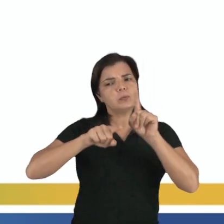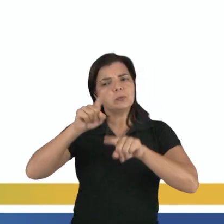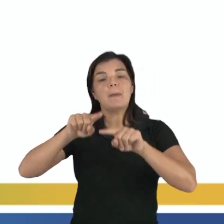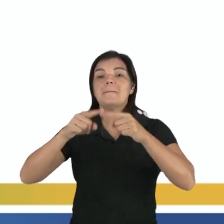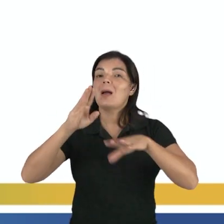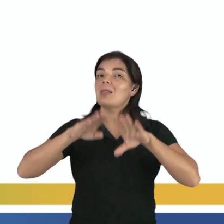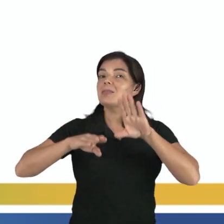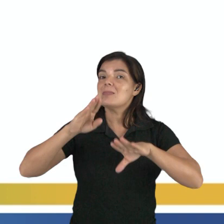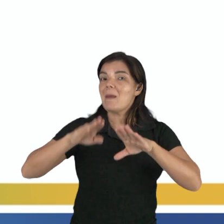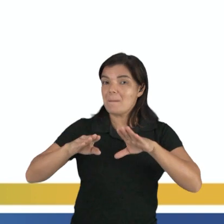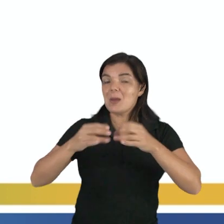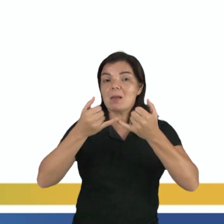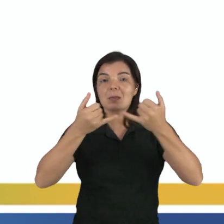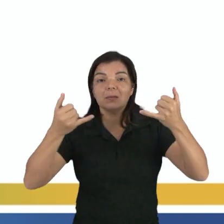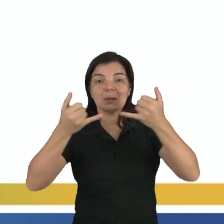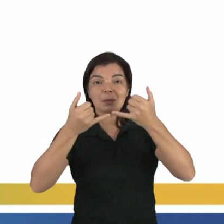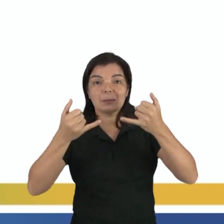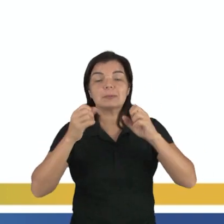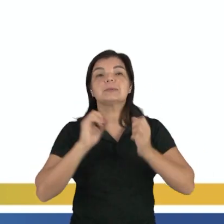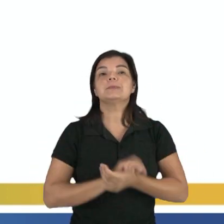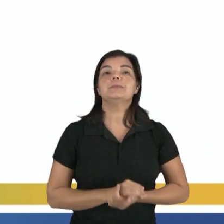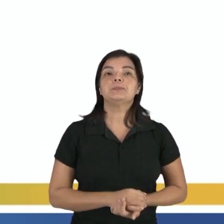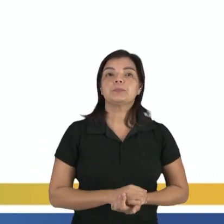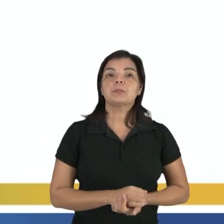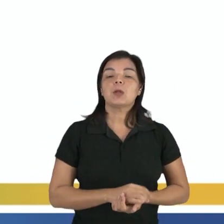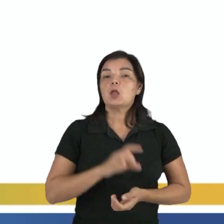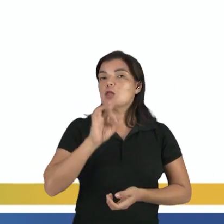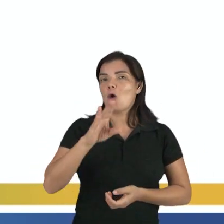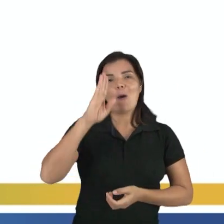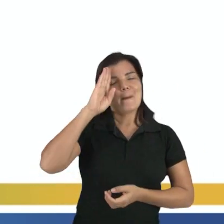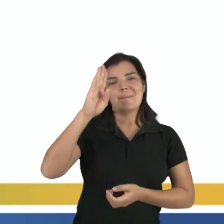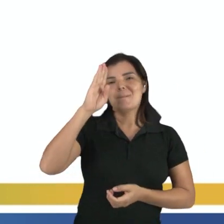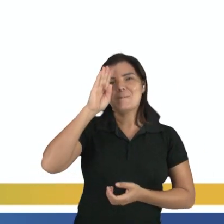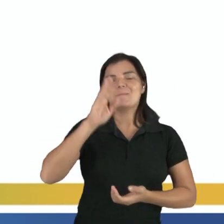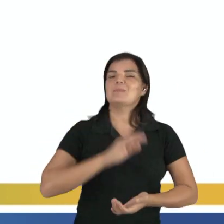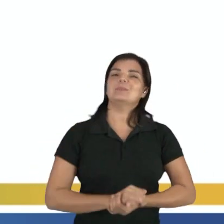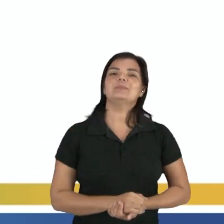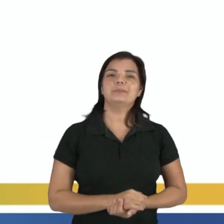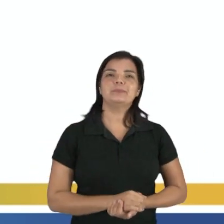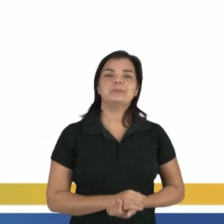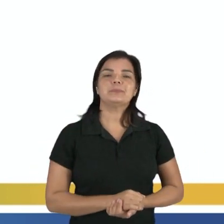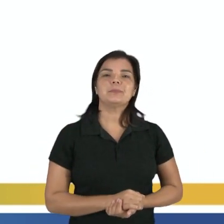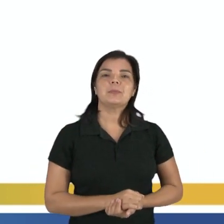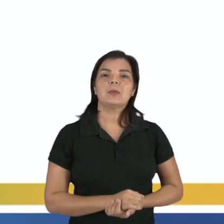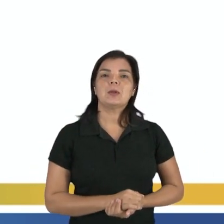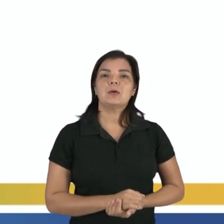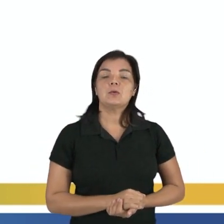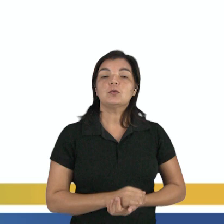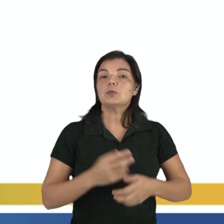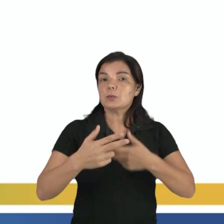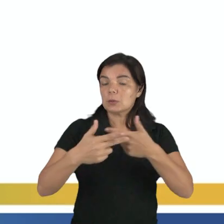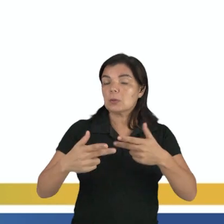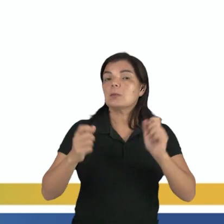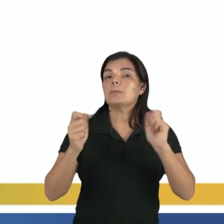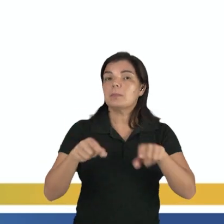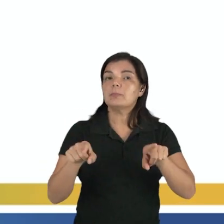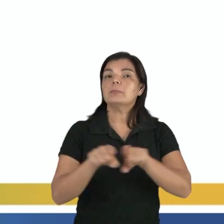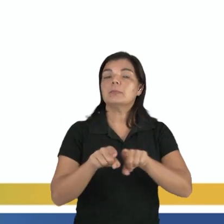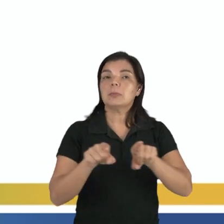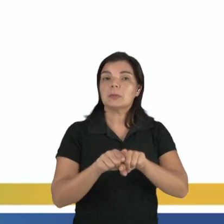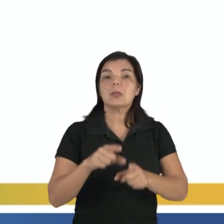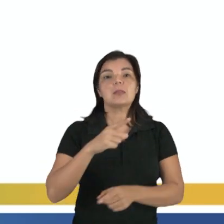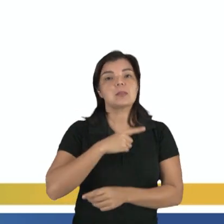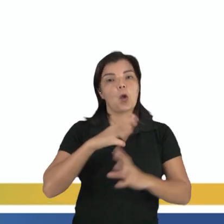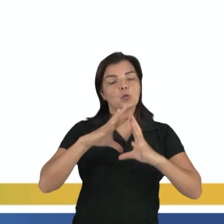ser variar mas aí depende apenas das cargas elétricas né não é a principal é o principal motivo para que